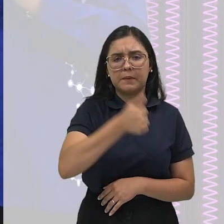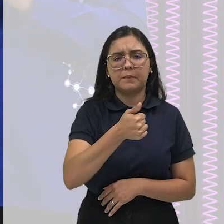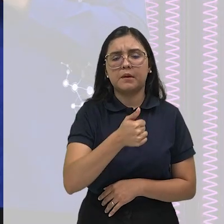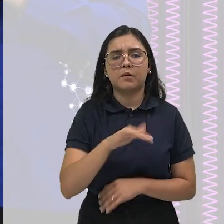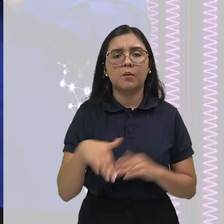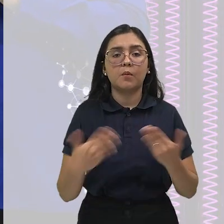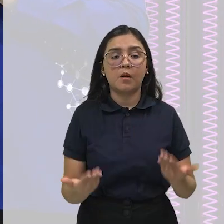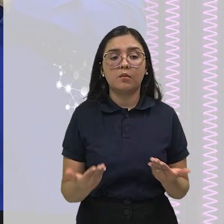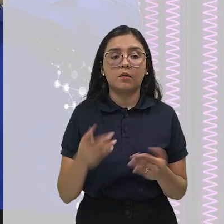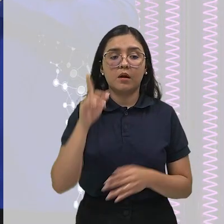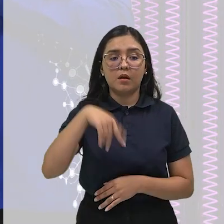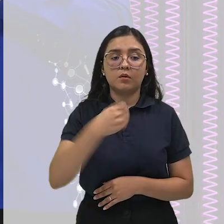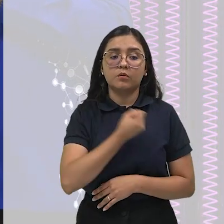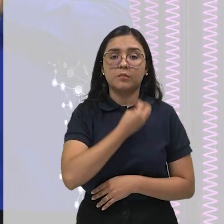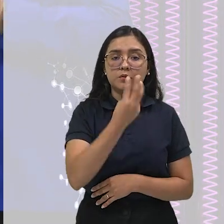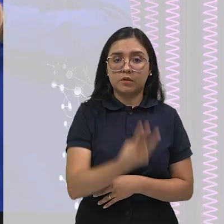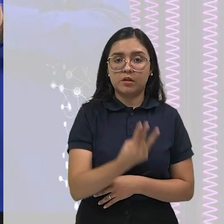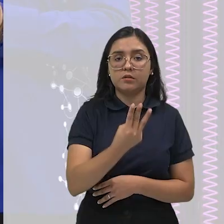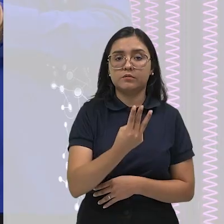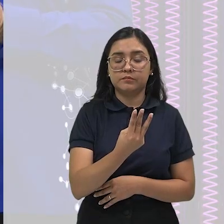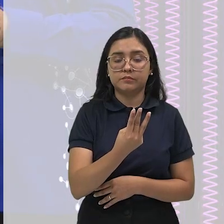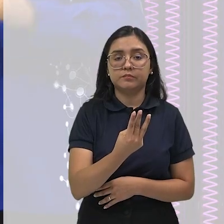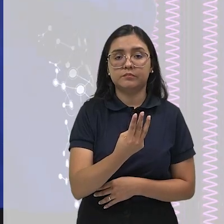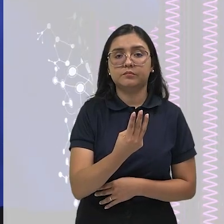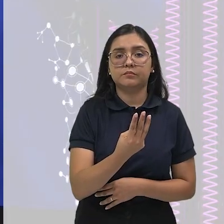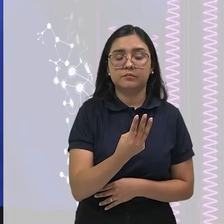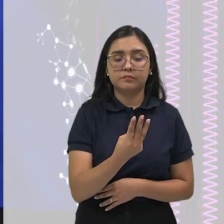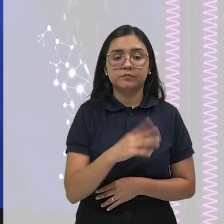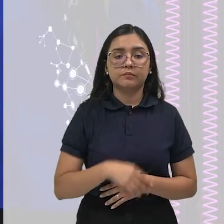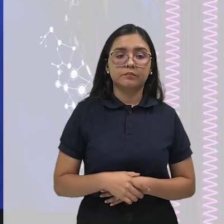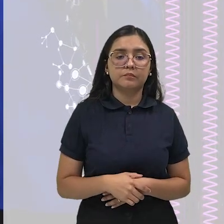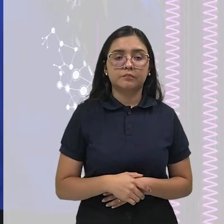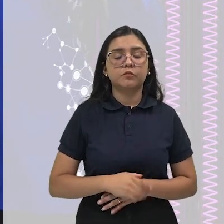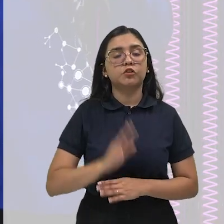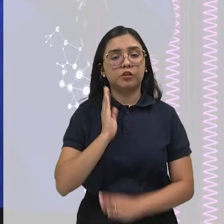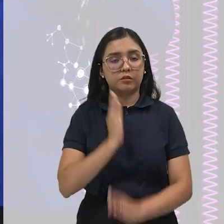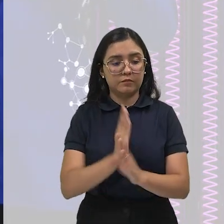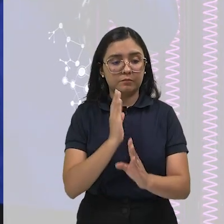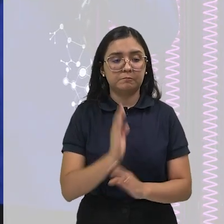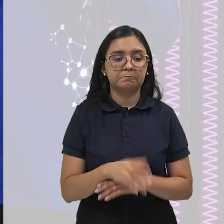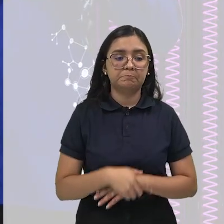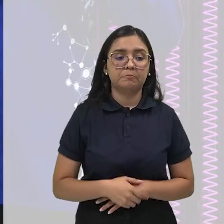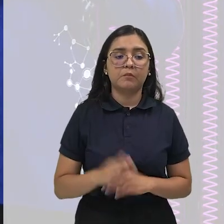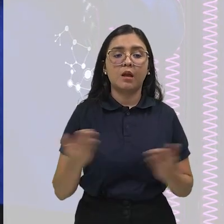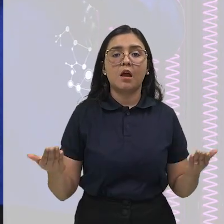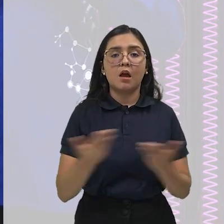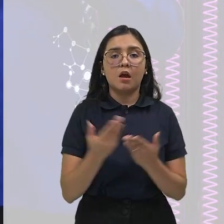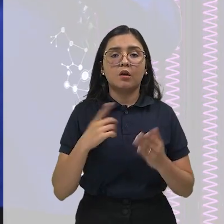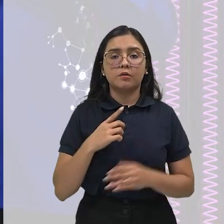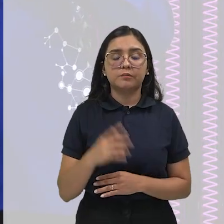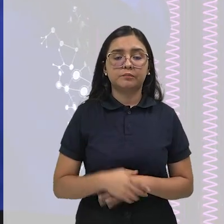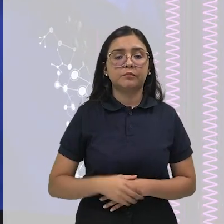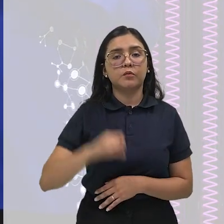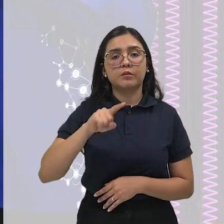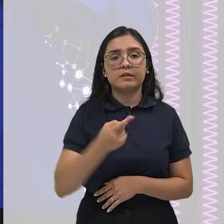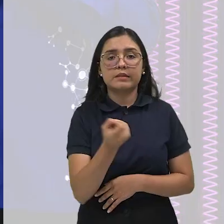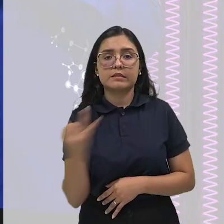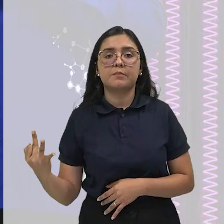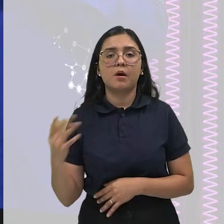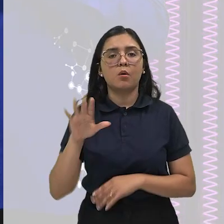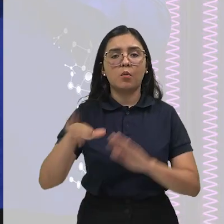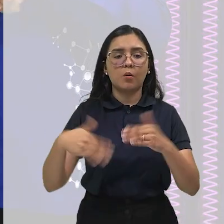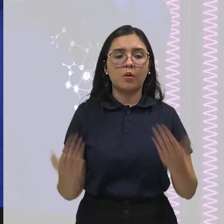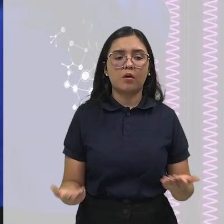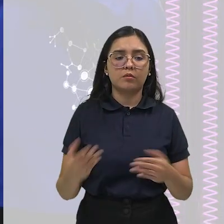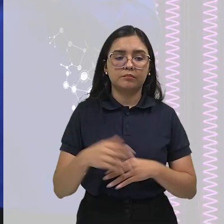vírgula. Então, a parte inteira é 3. Beleza, já identificamos. Agora vamos para a parte decimal. A